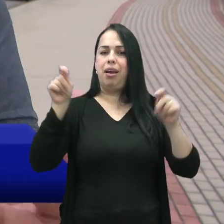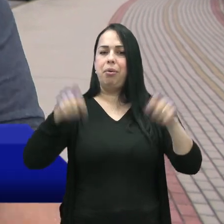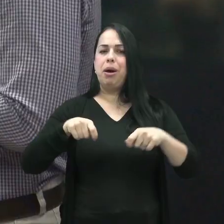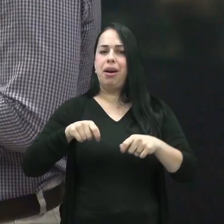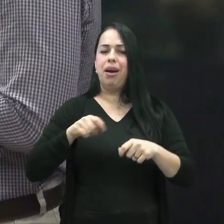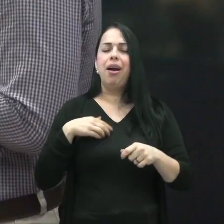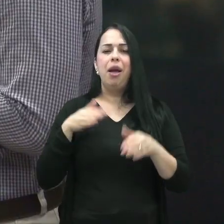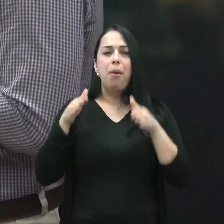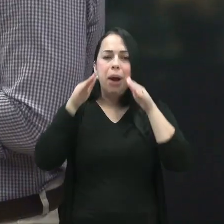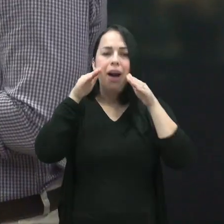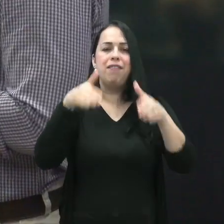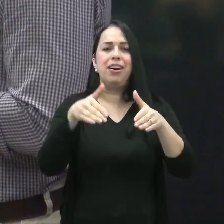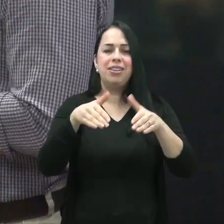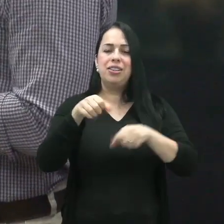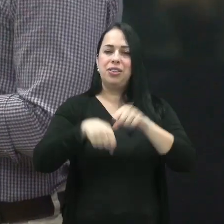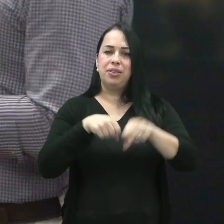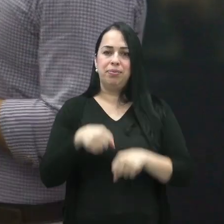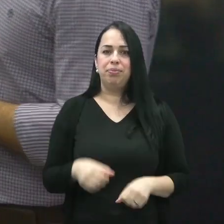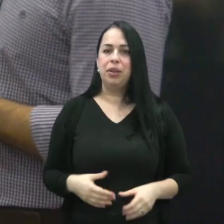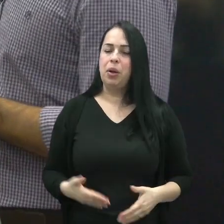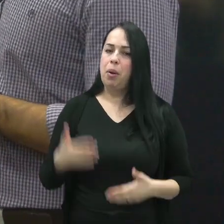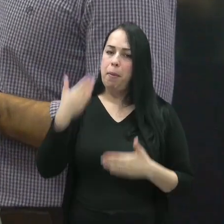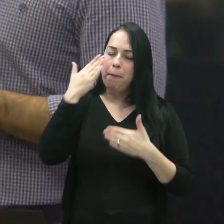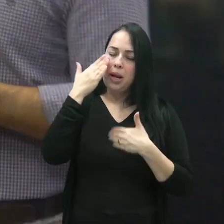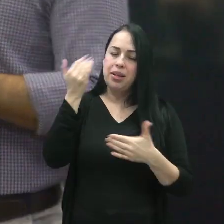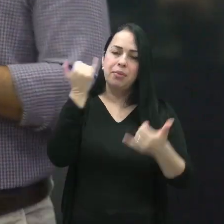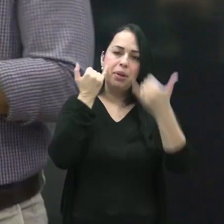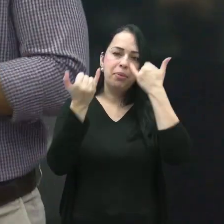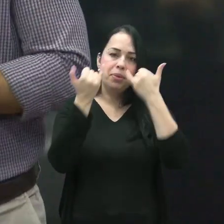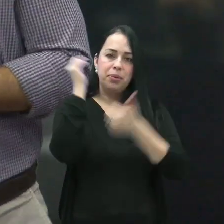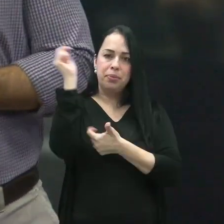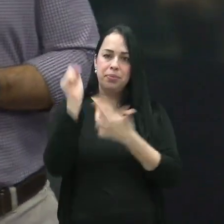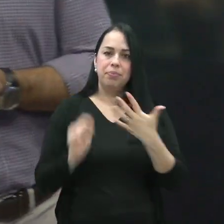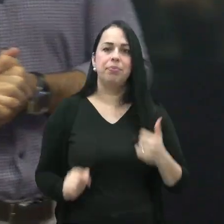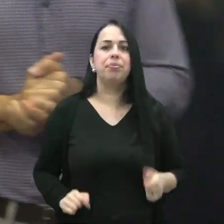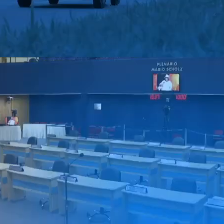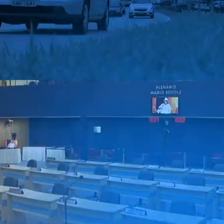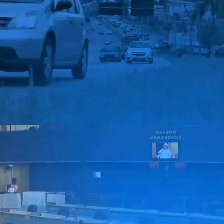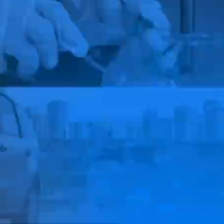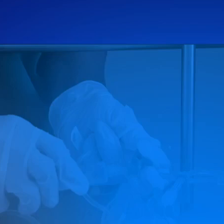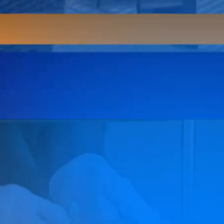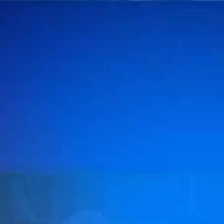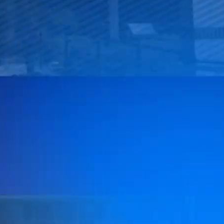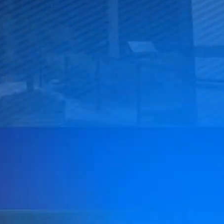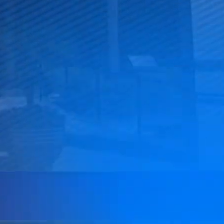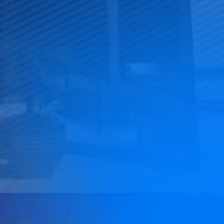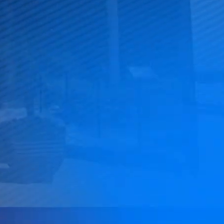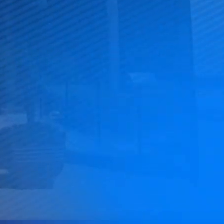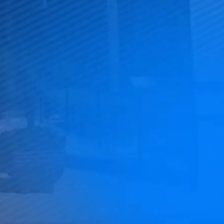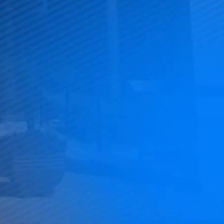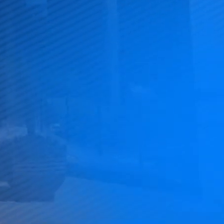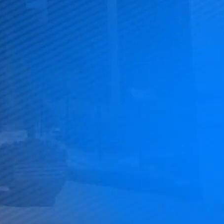cicloviário. Volto aí ao estúdio. Isso aí, muito obrigado pelas informações, viu, João?